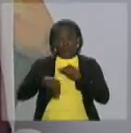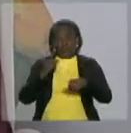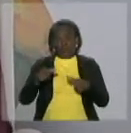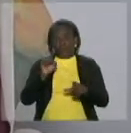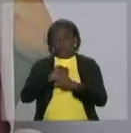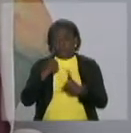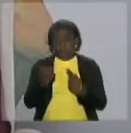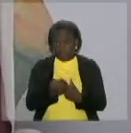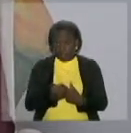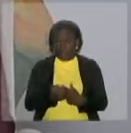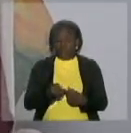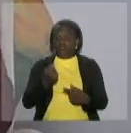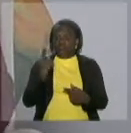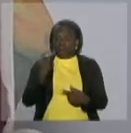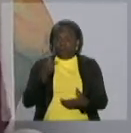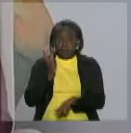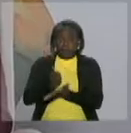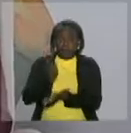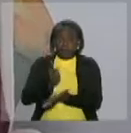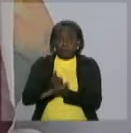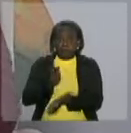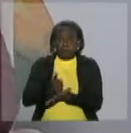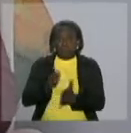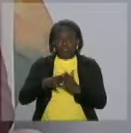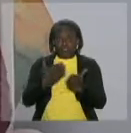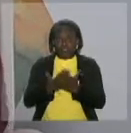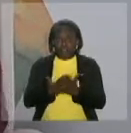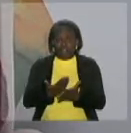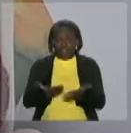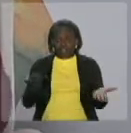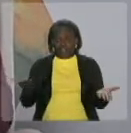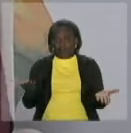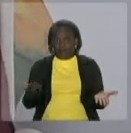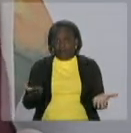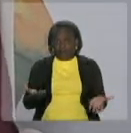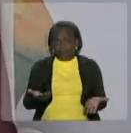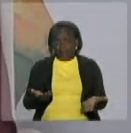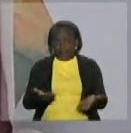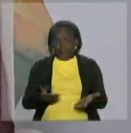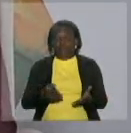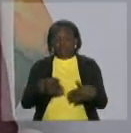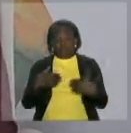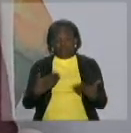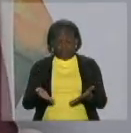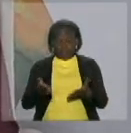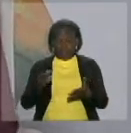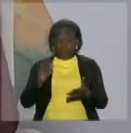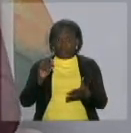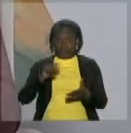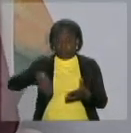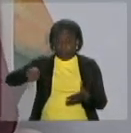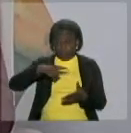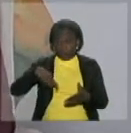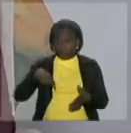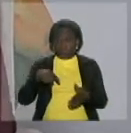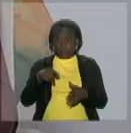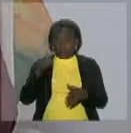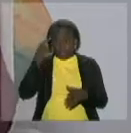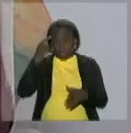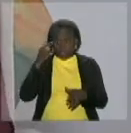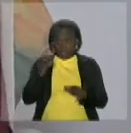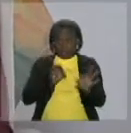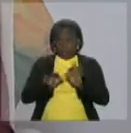transformou na sociedade e a única instituição que é exatamente a mesma é a escola. E o que a